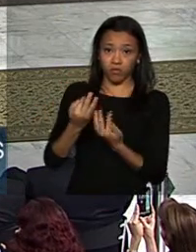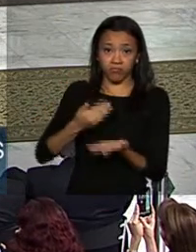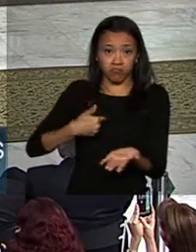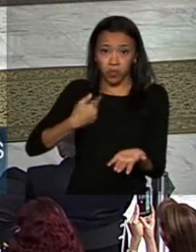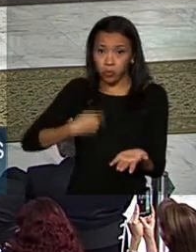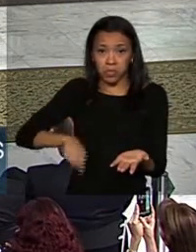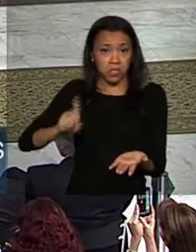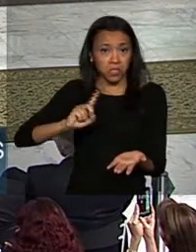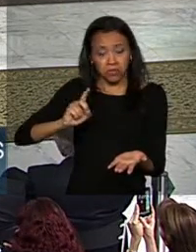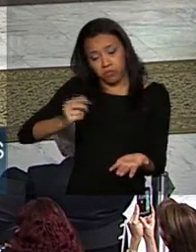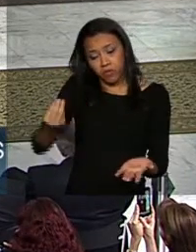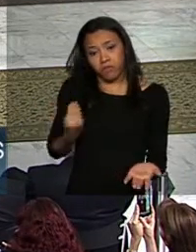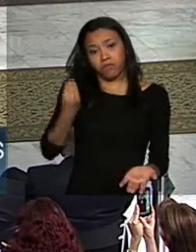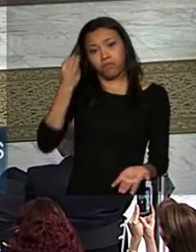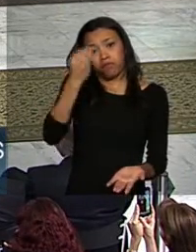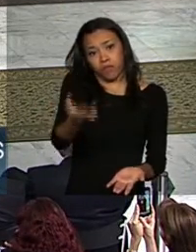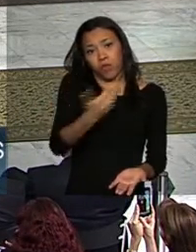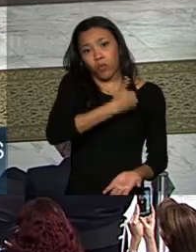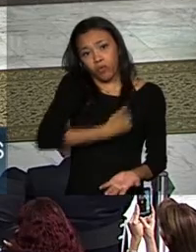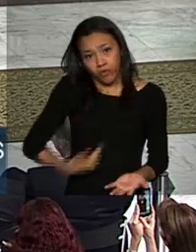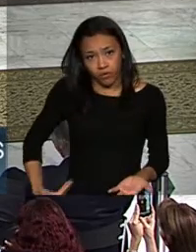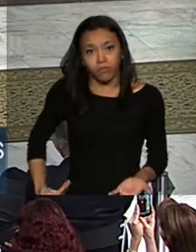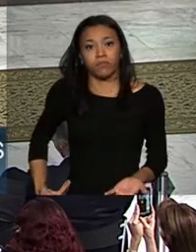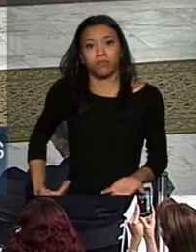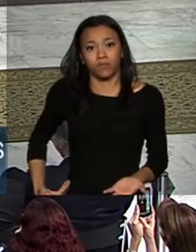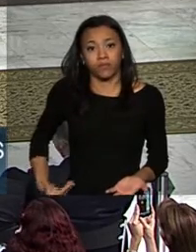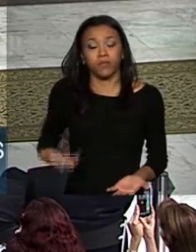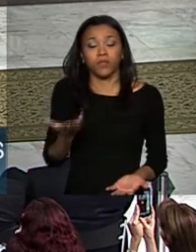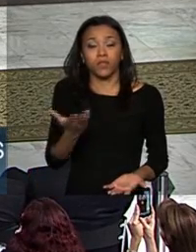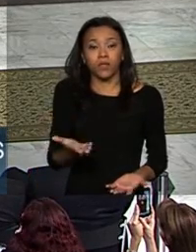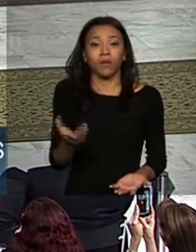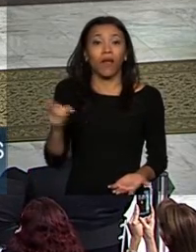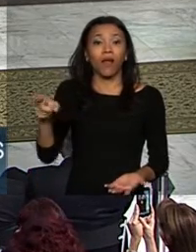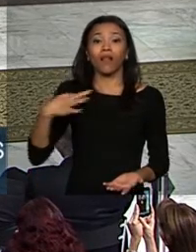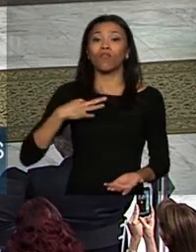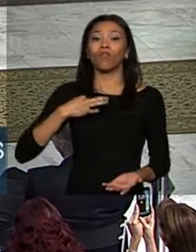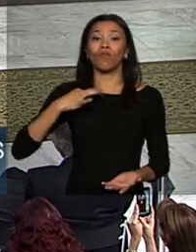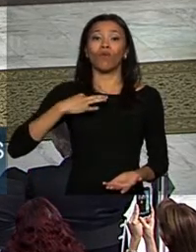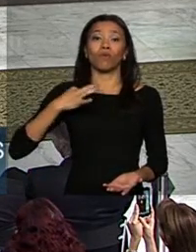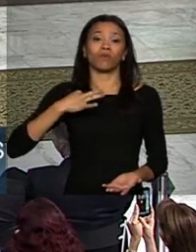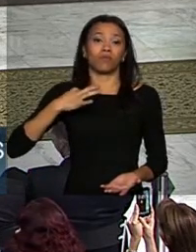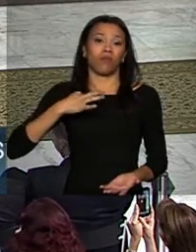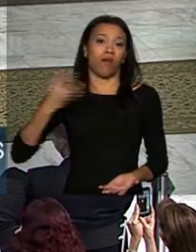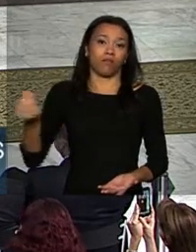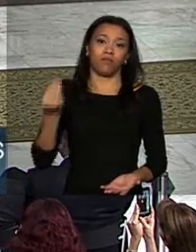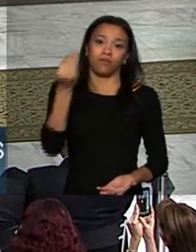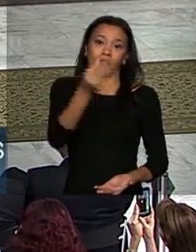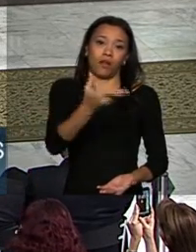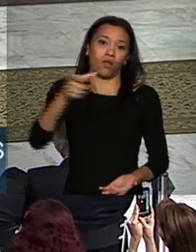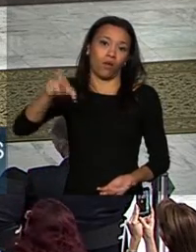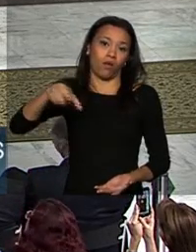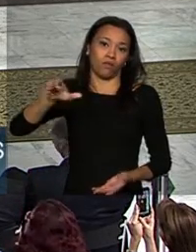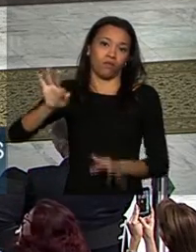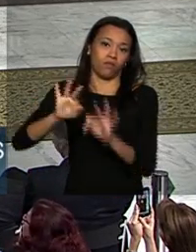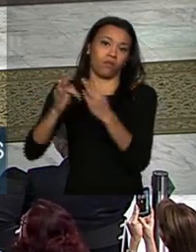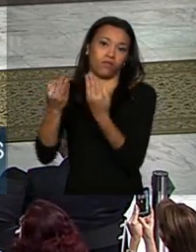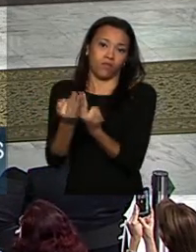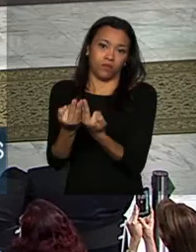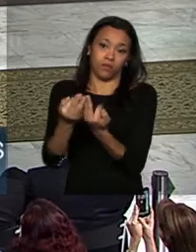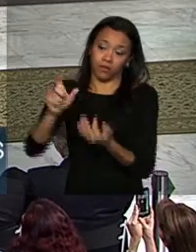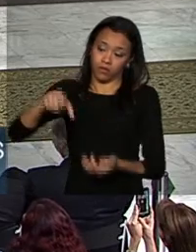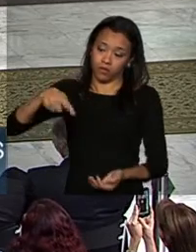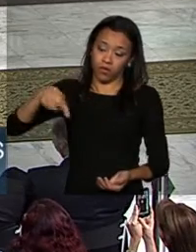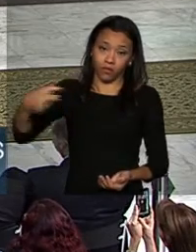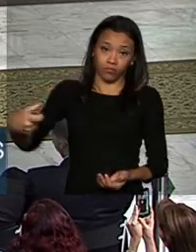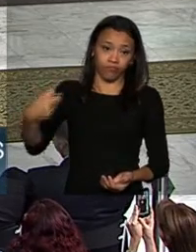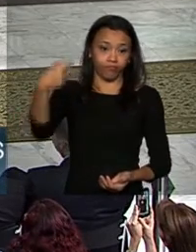Família. E o faz voluntariamente, entregando aquele